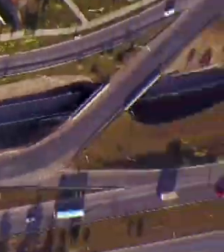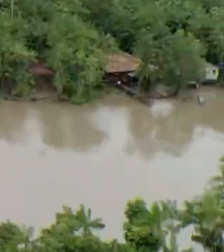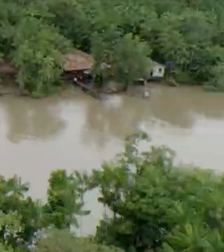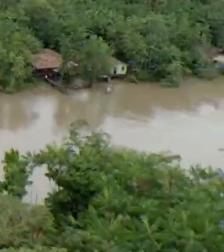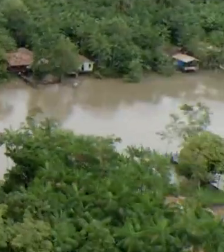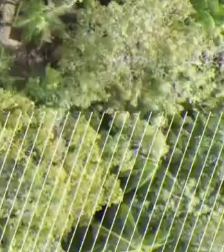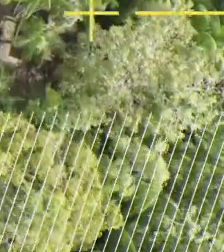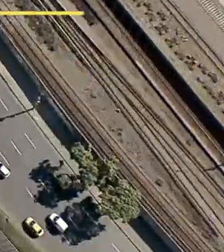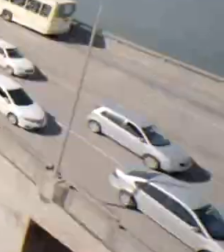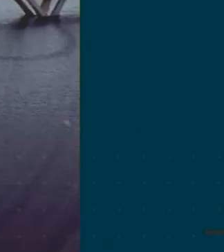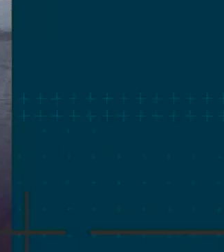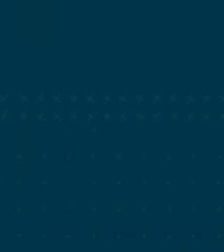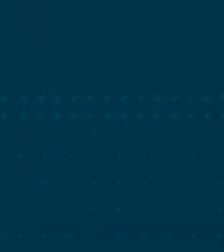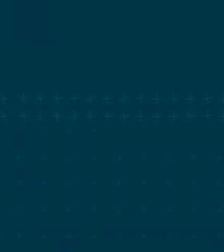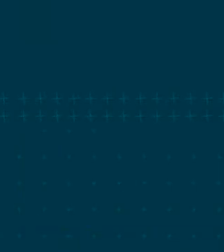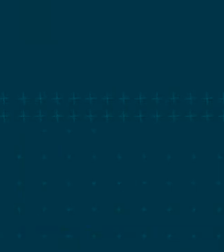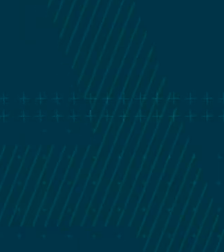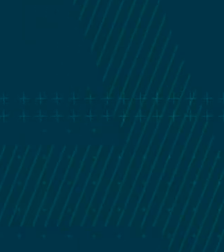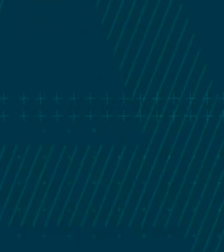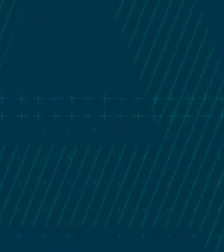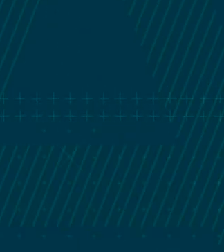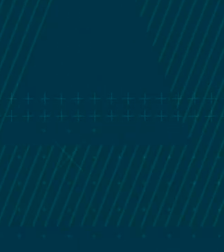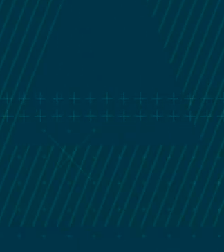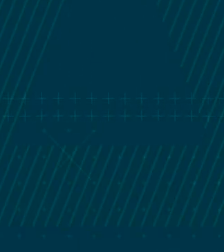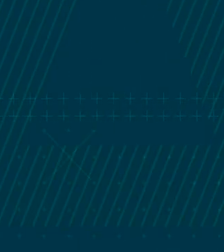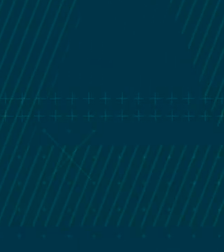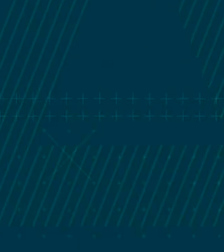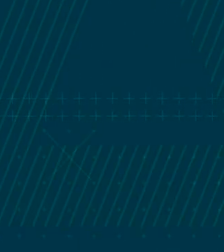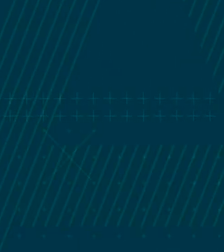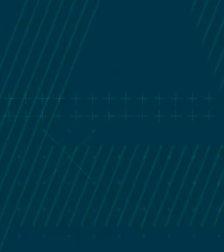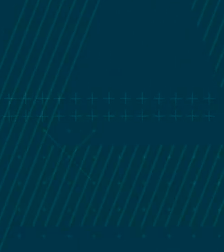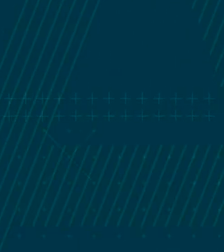aí e aí